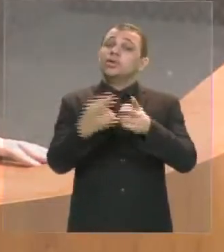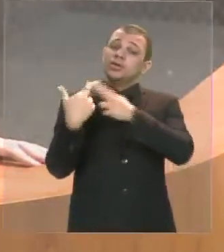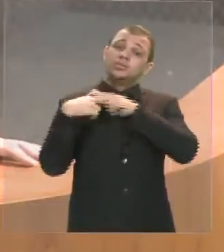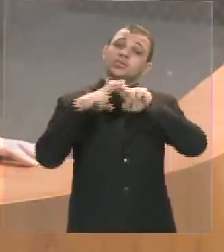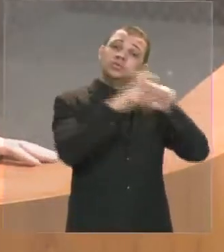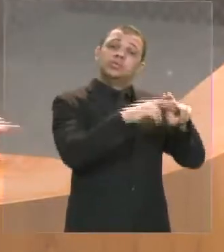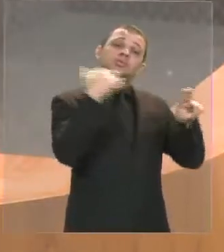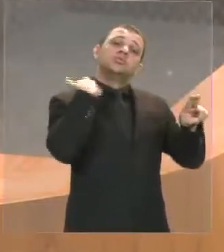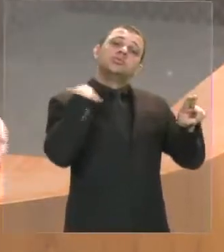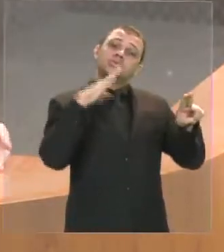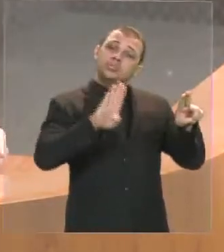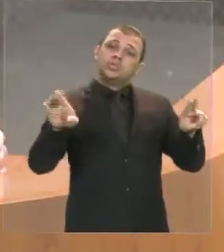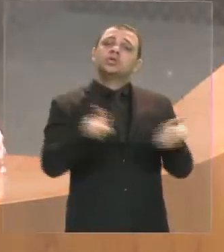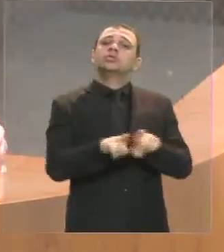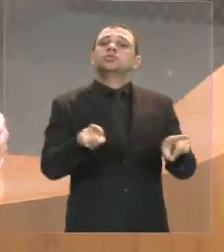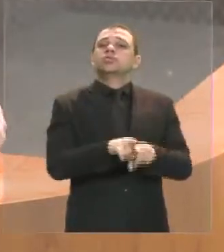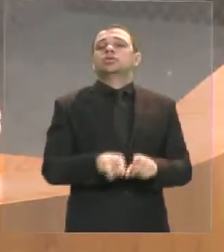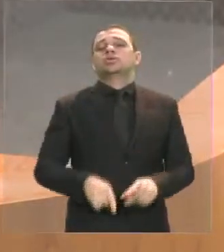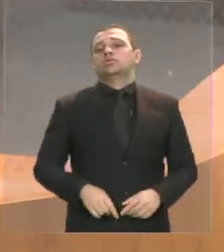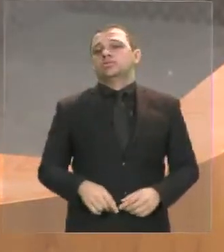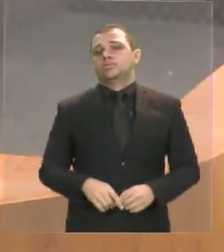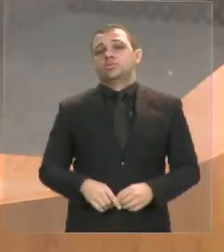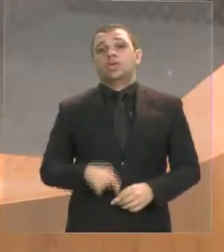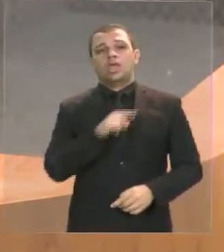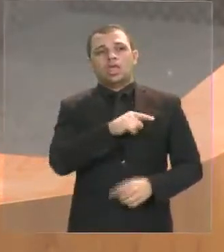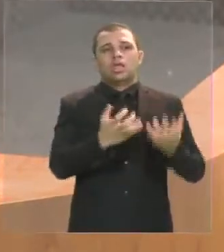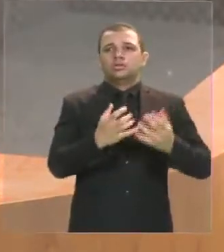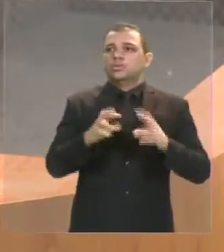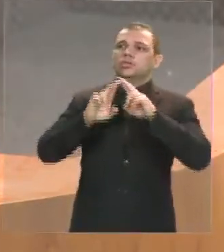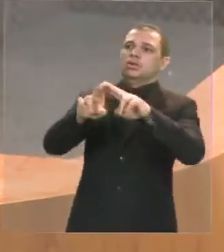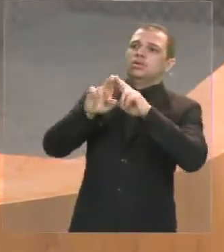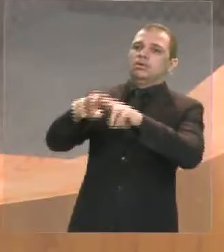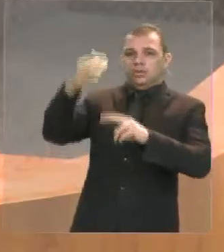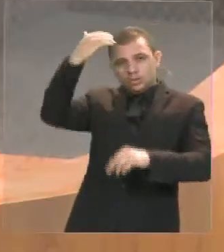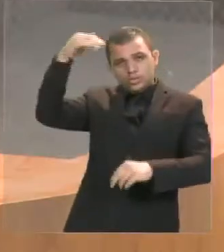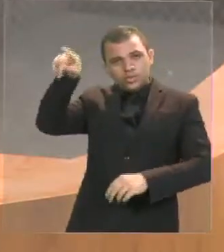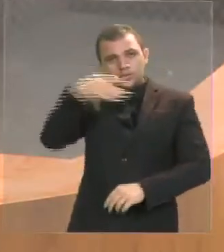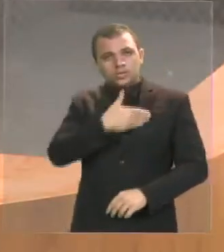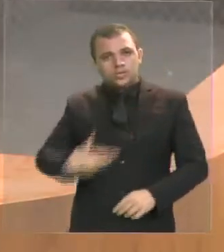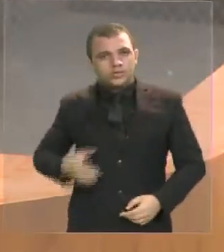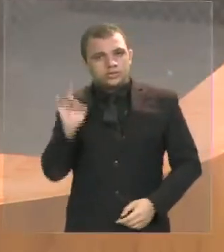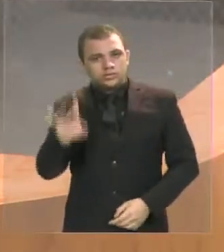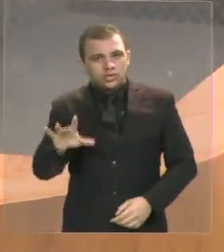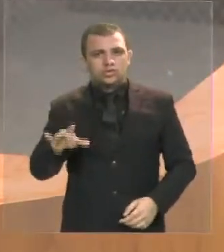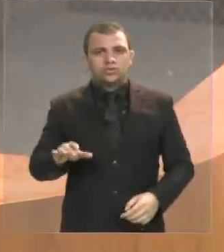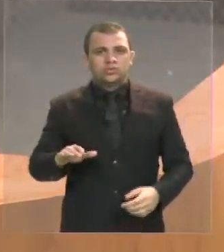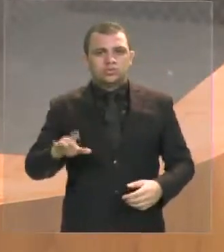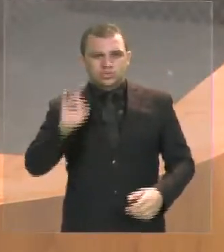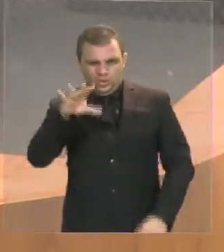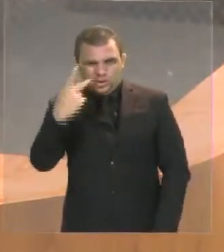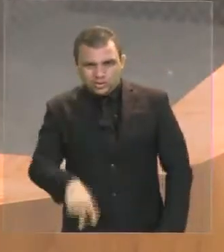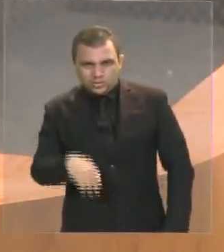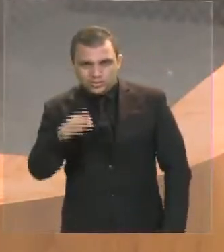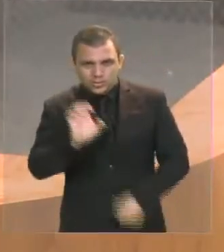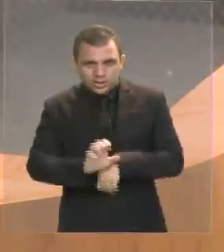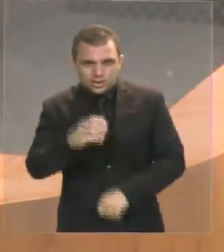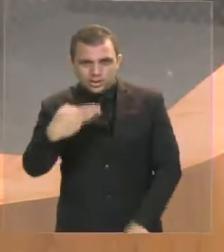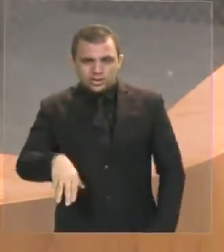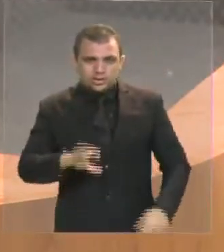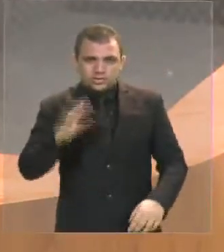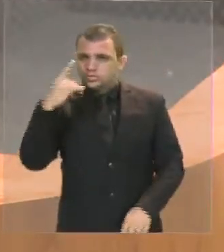para o governo. E aqui não é um caso específico só do Maranhão, não, é do Brasil inteiro. Antigamente, deputado, você chegava a qualquer hora